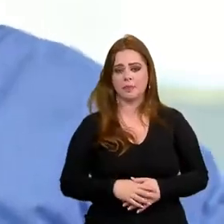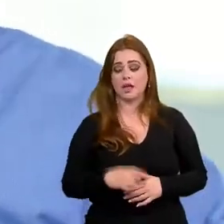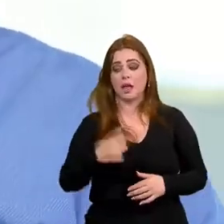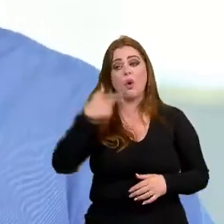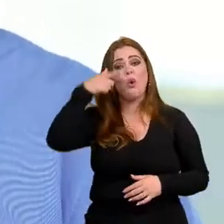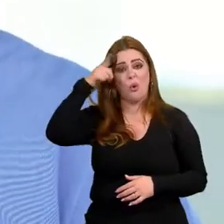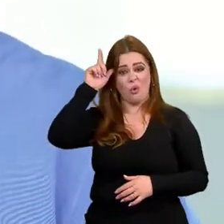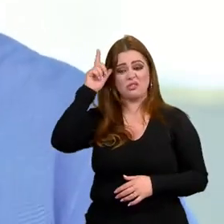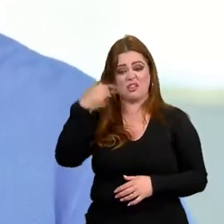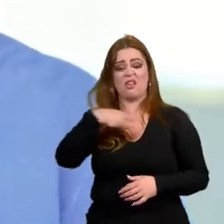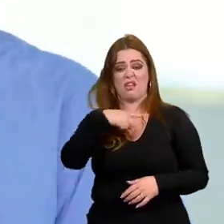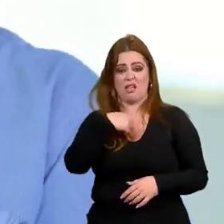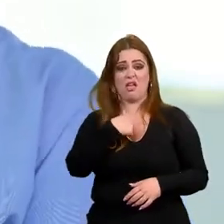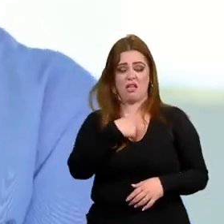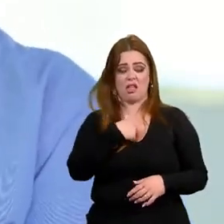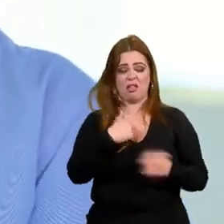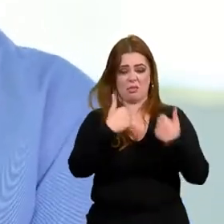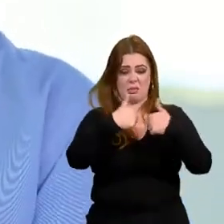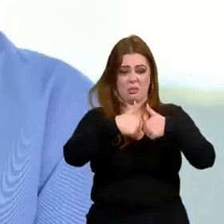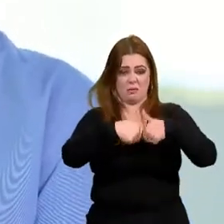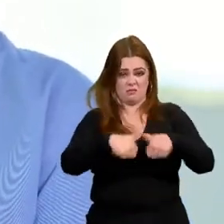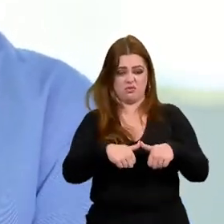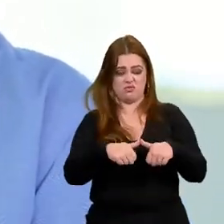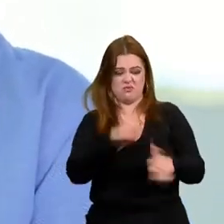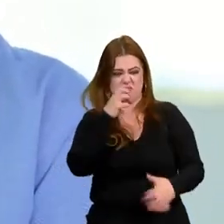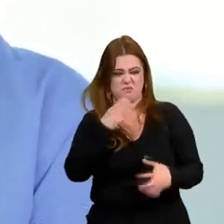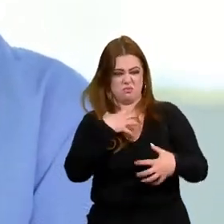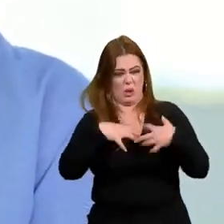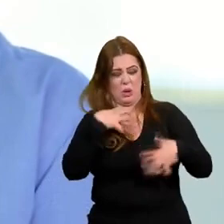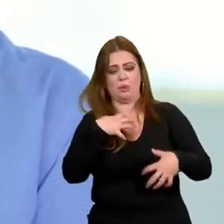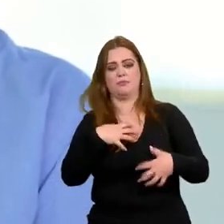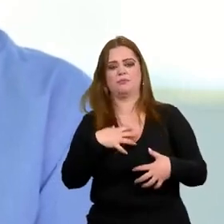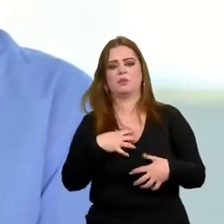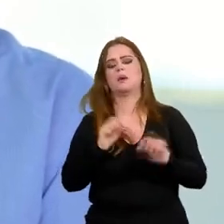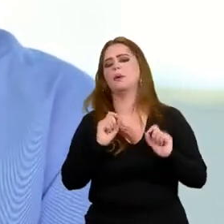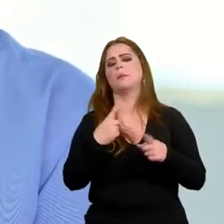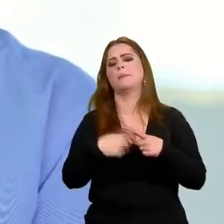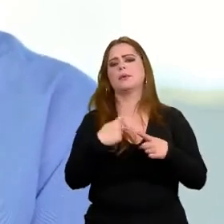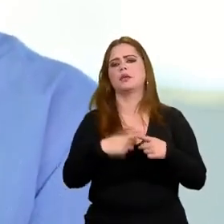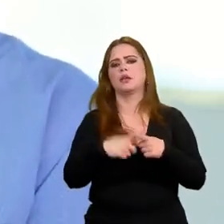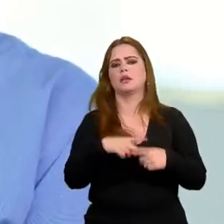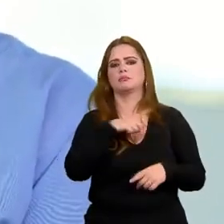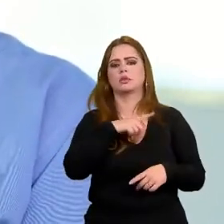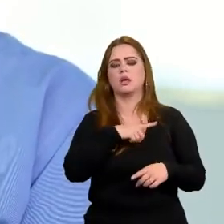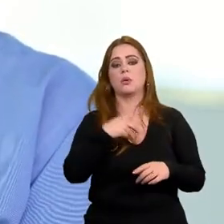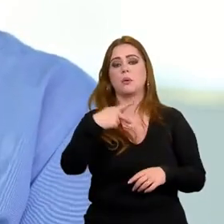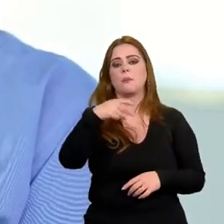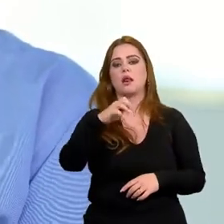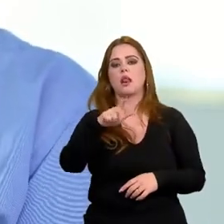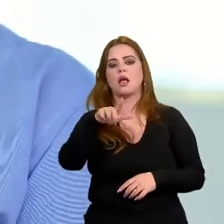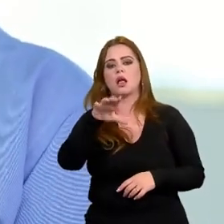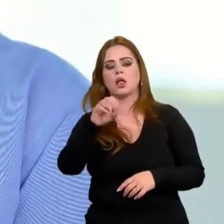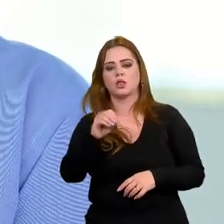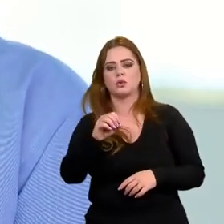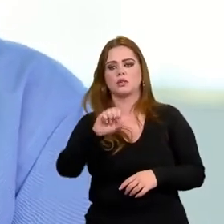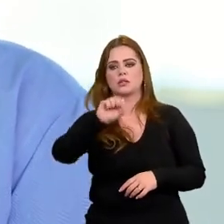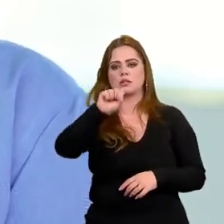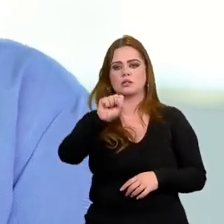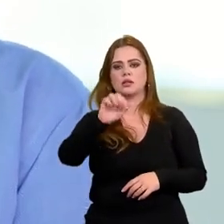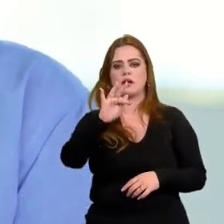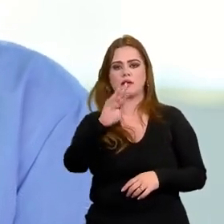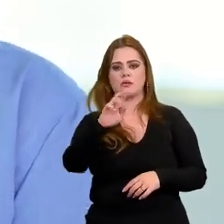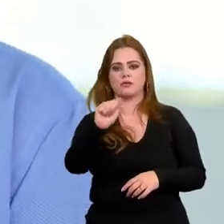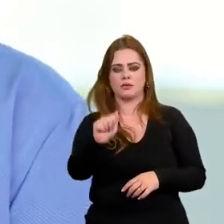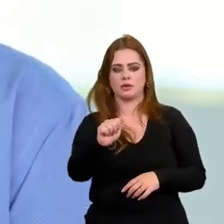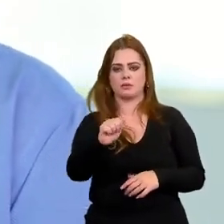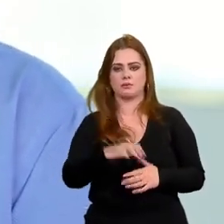Ontem eu estava discutindo o Plano Safra. Uhum. O Plano Safra será 364 bilhões de reais. Há uma média,